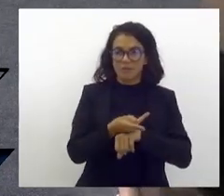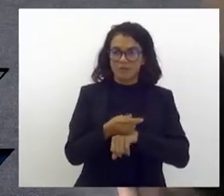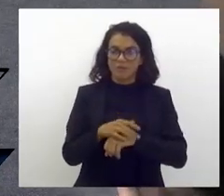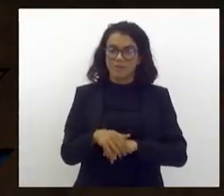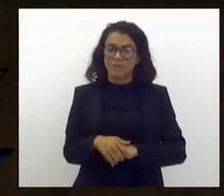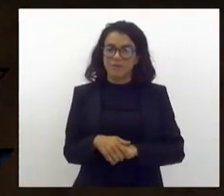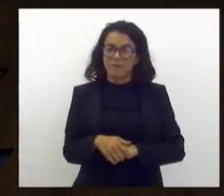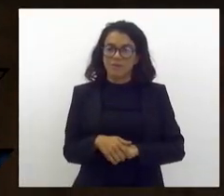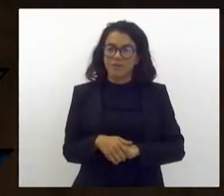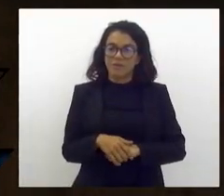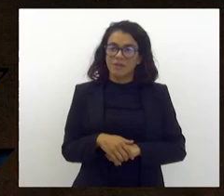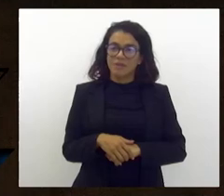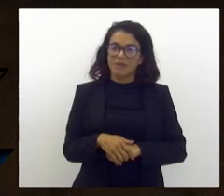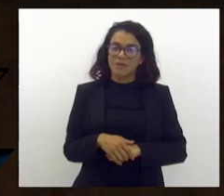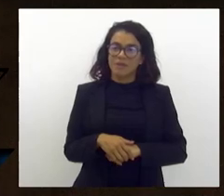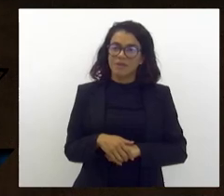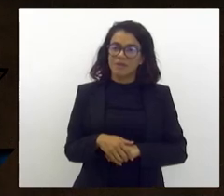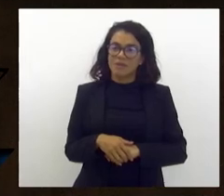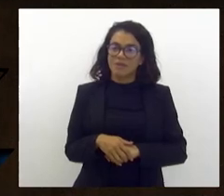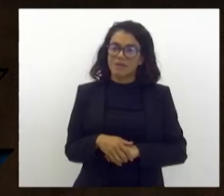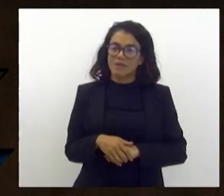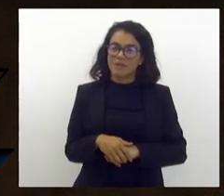E queria também